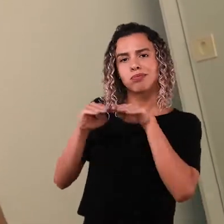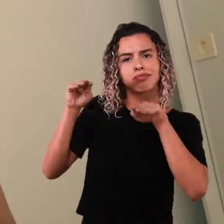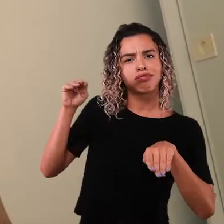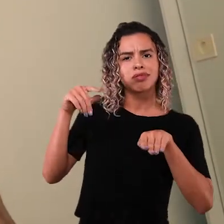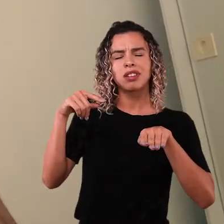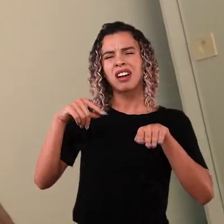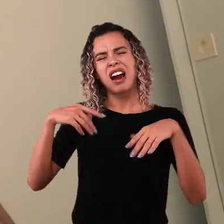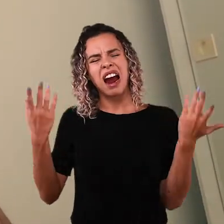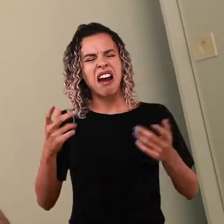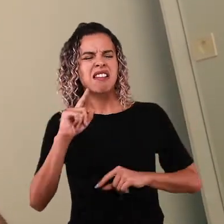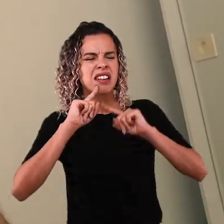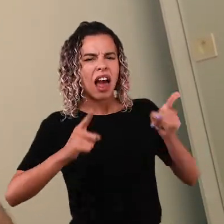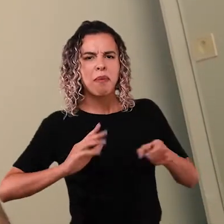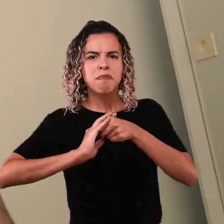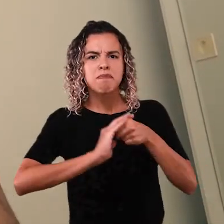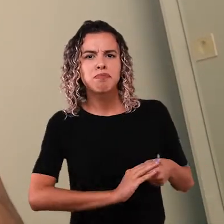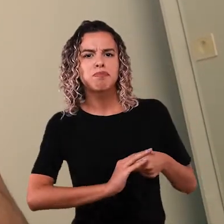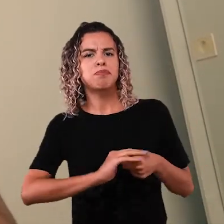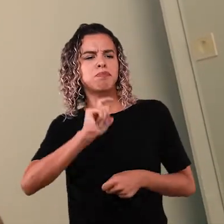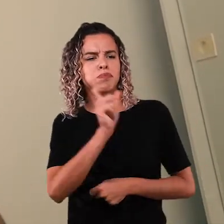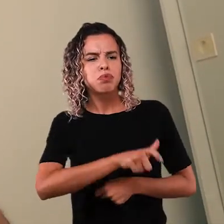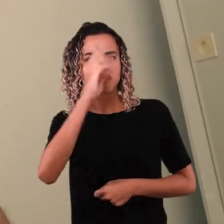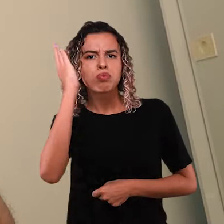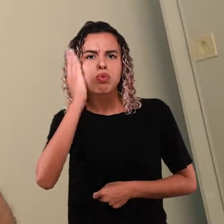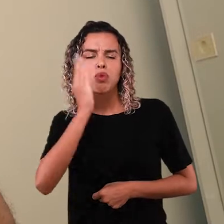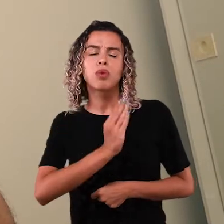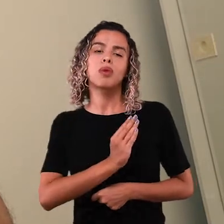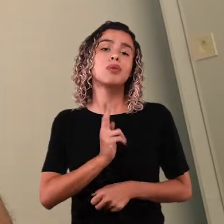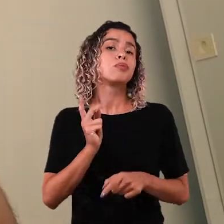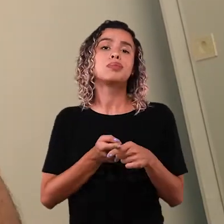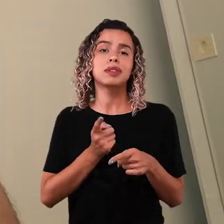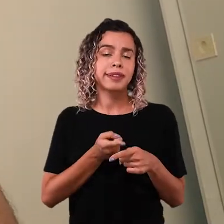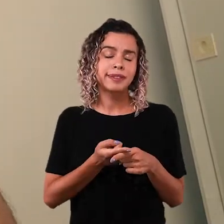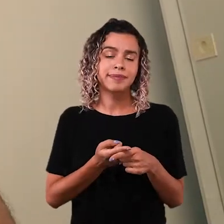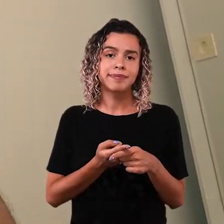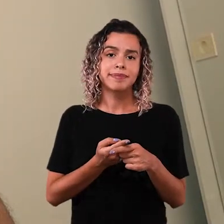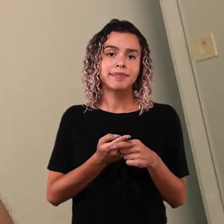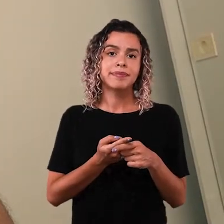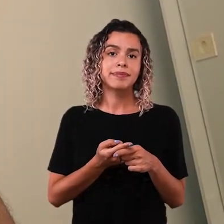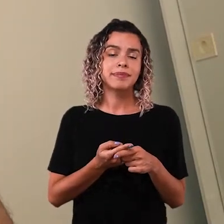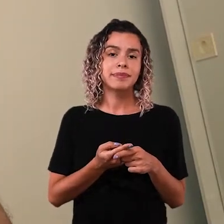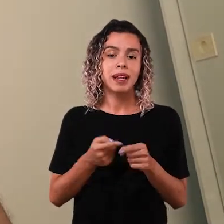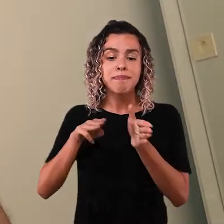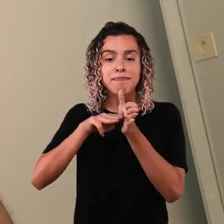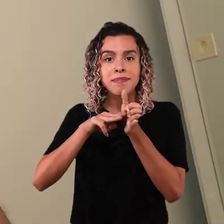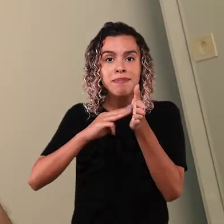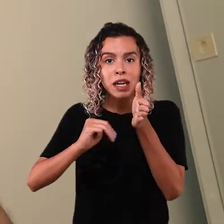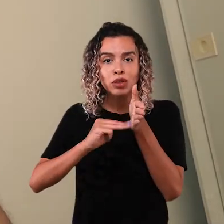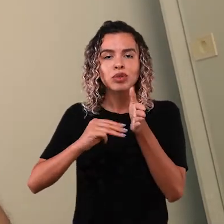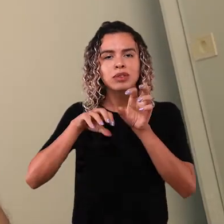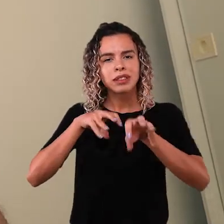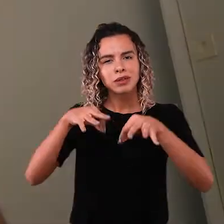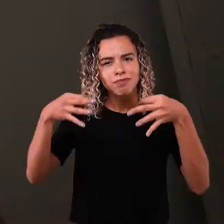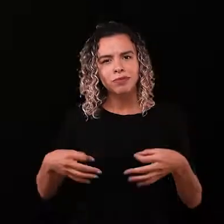eram rechaçadas e diminuídas e chamadas de burras, tudo porque não era utilizada a metodologia